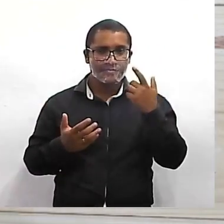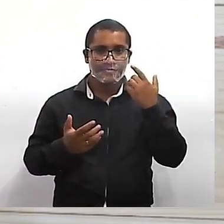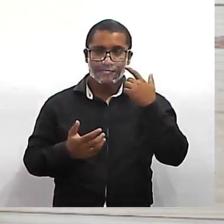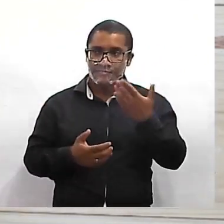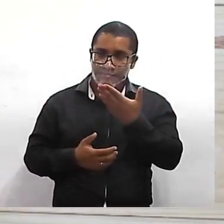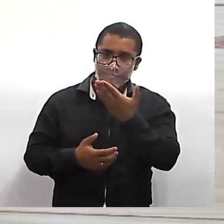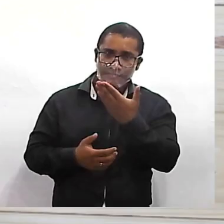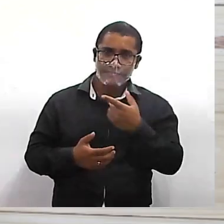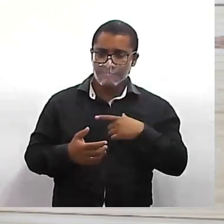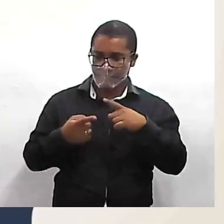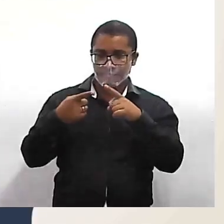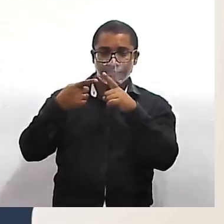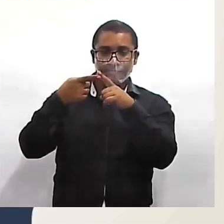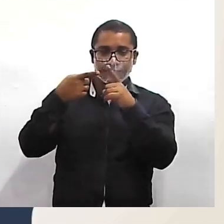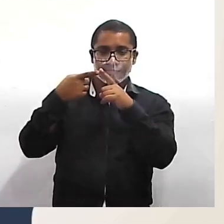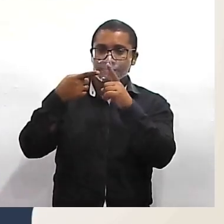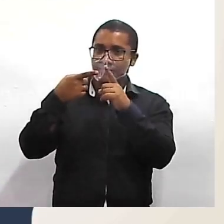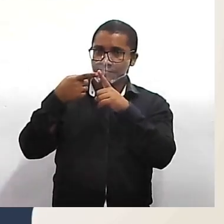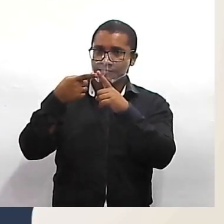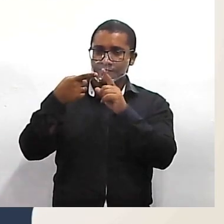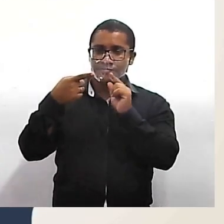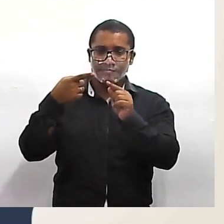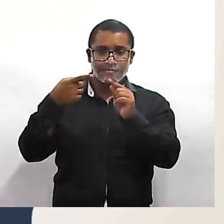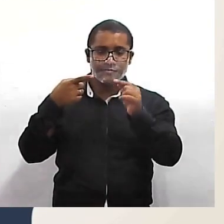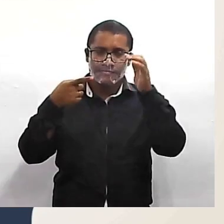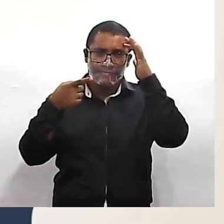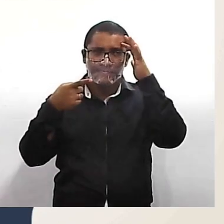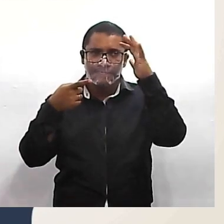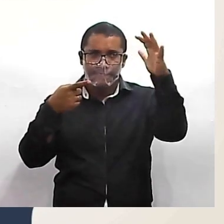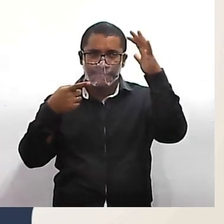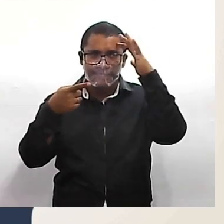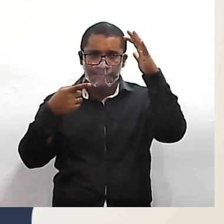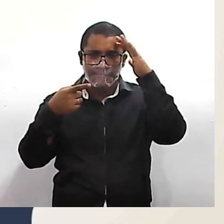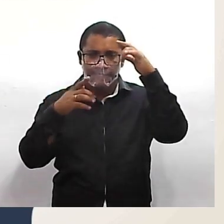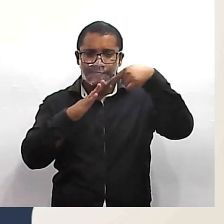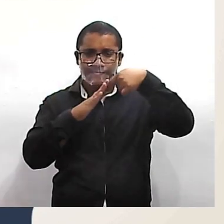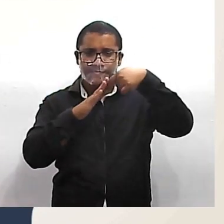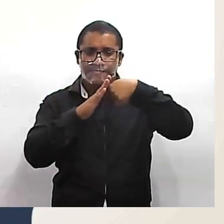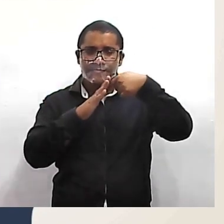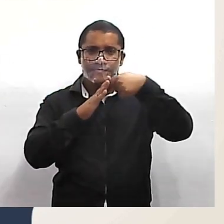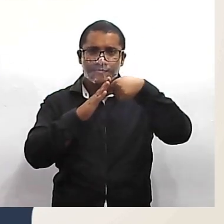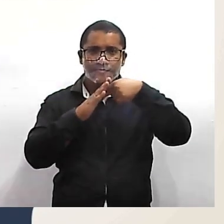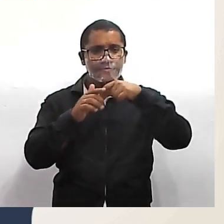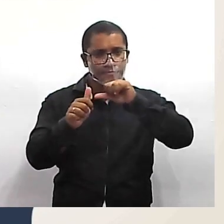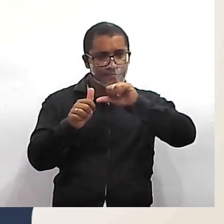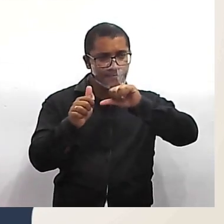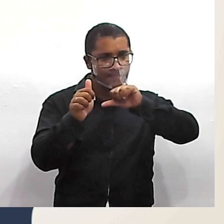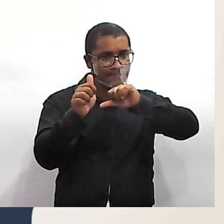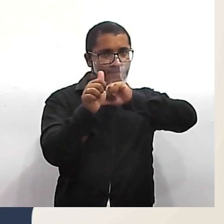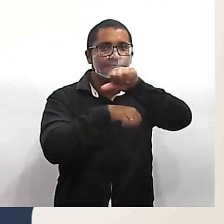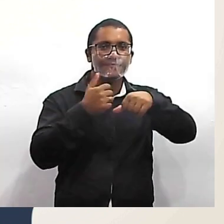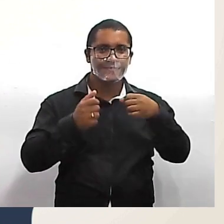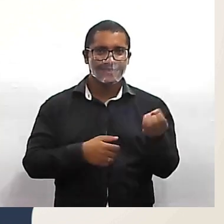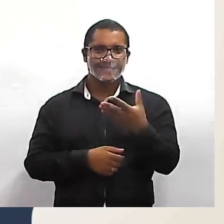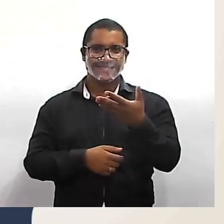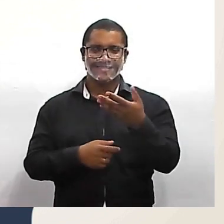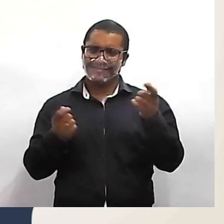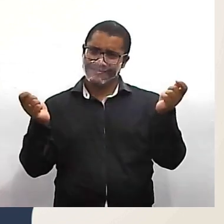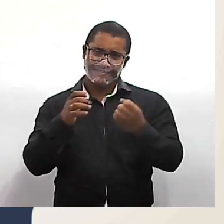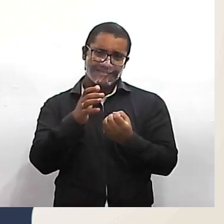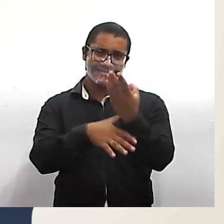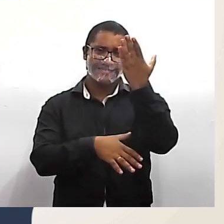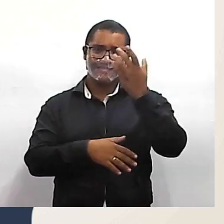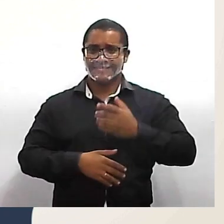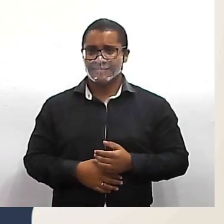O primeiro deles, a primeira dessas competências é o pensamento analítico e inovação. A inovação aqui